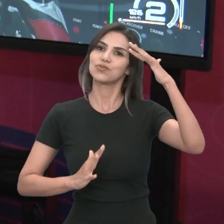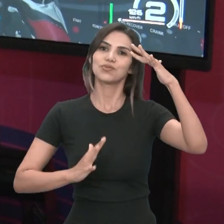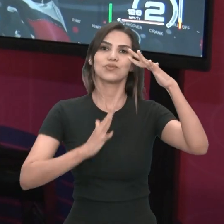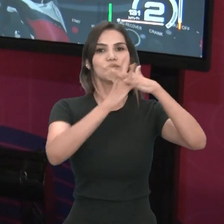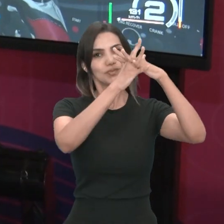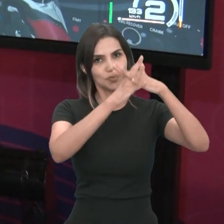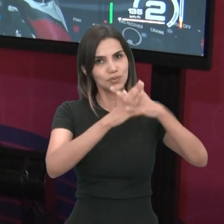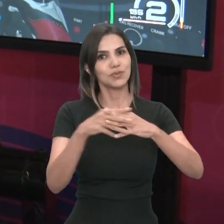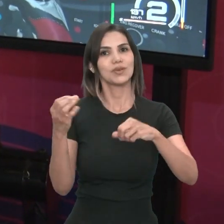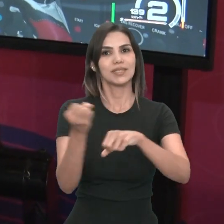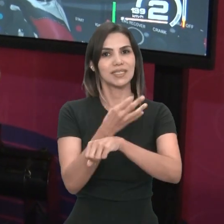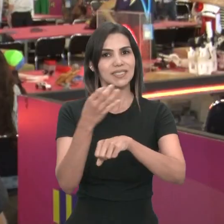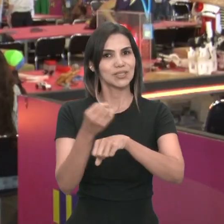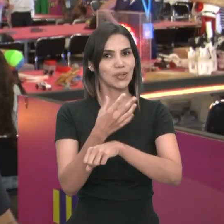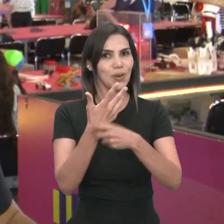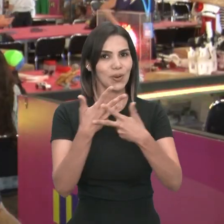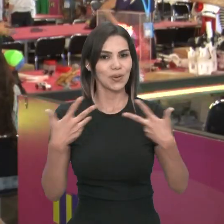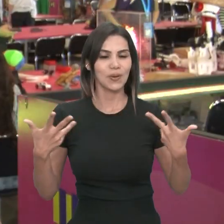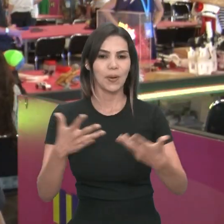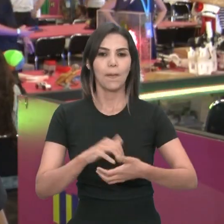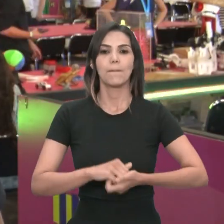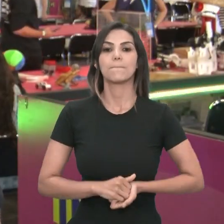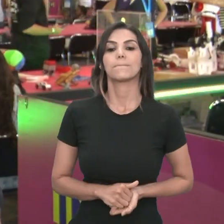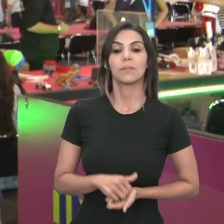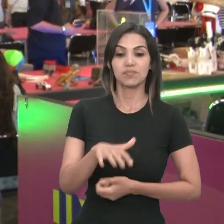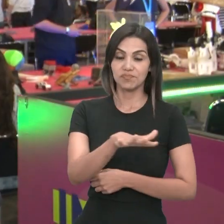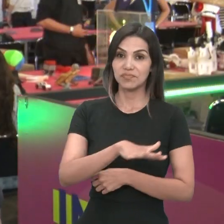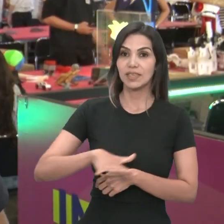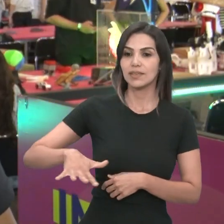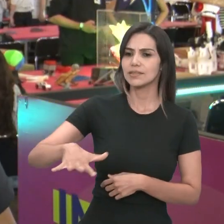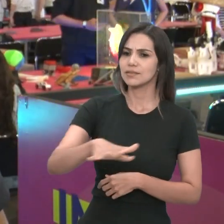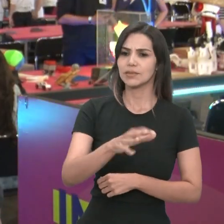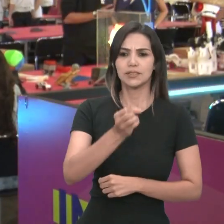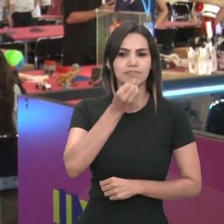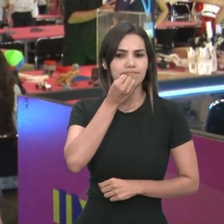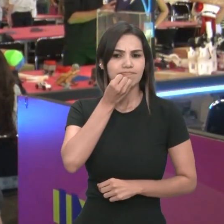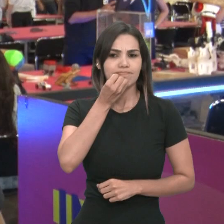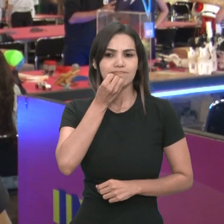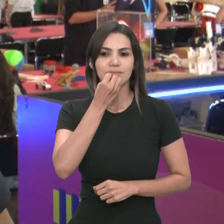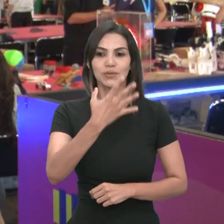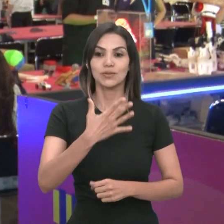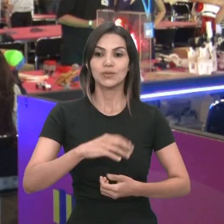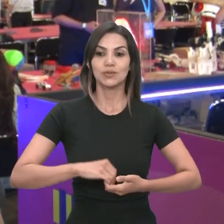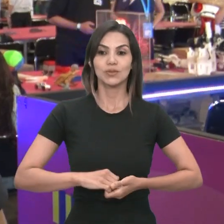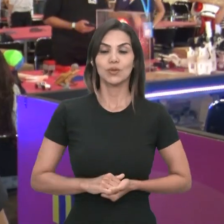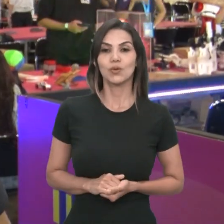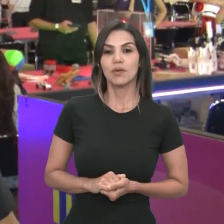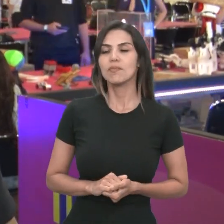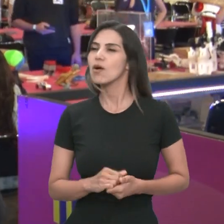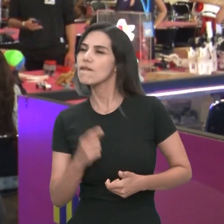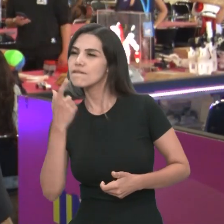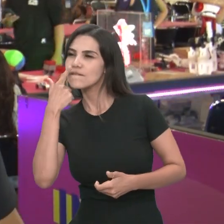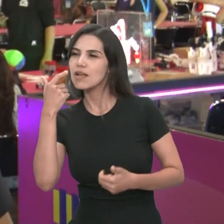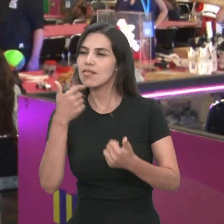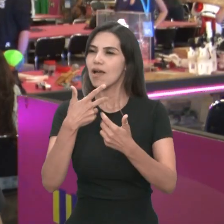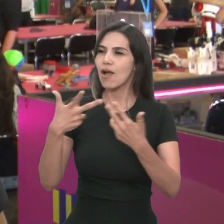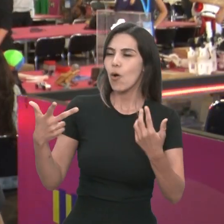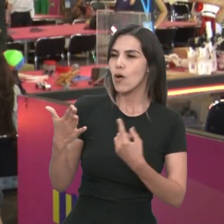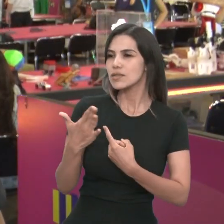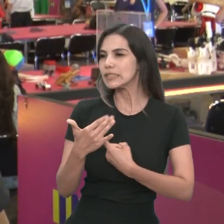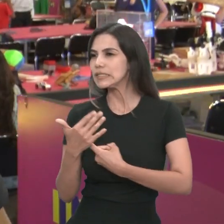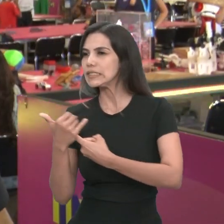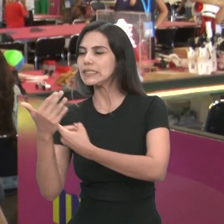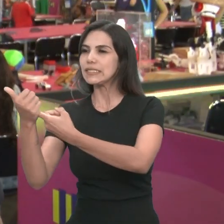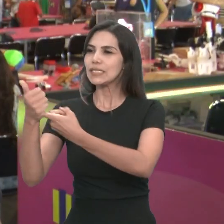tecnologia e inovação. O ambiente da campus ele é muito propício para a prototipação, para o errar, para o fazer duas vezes,